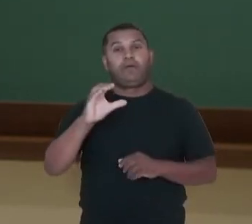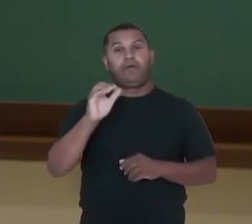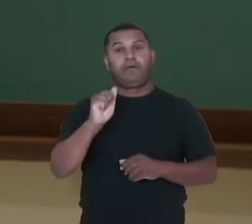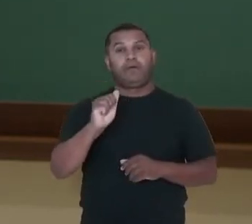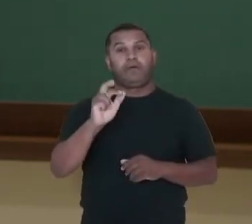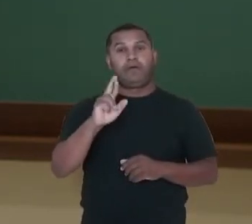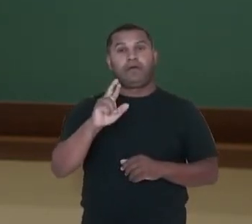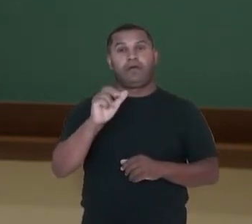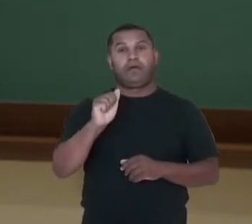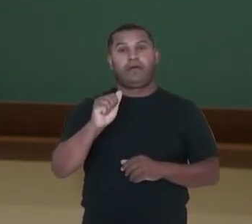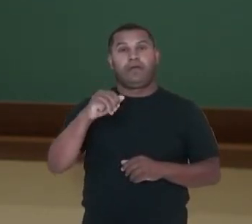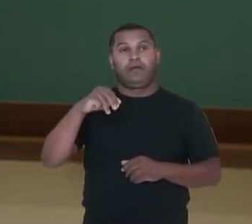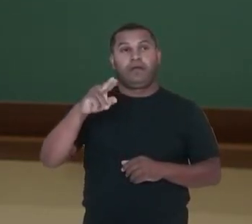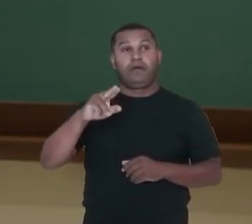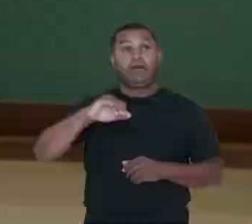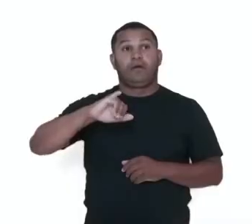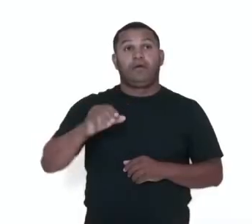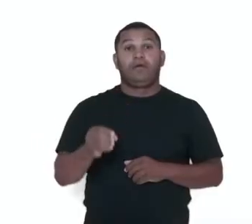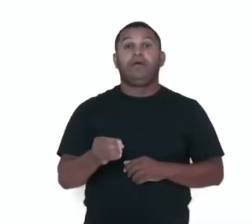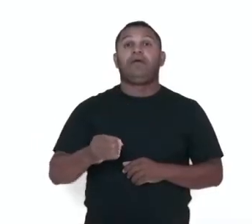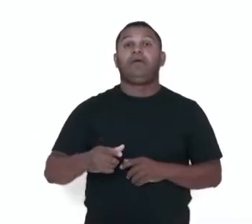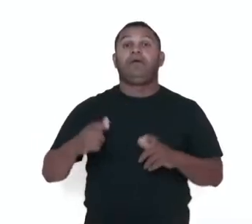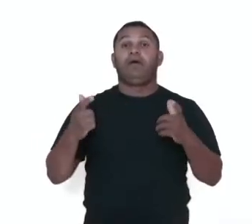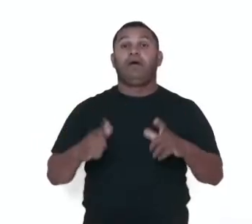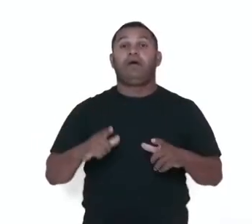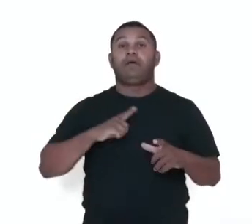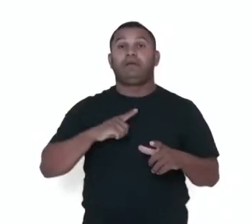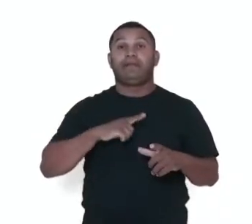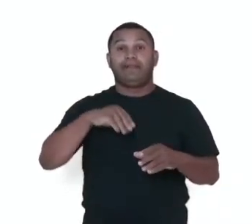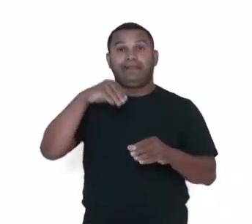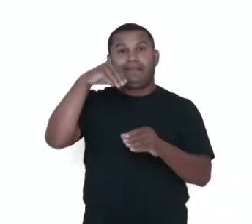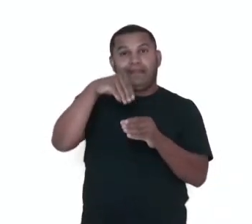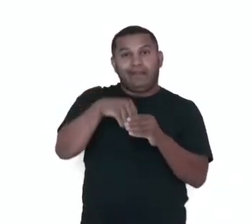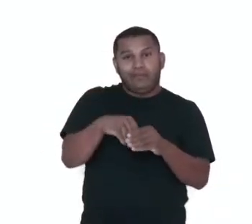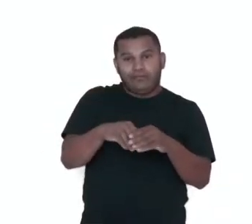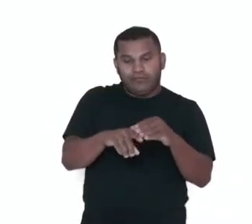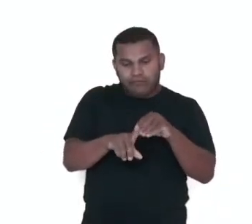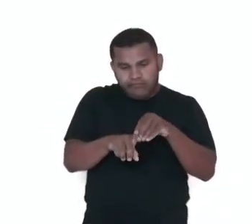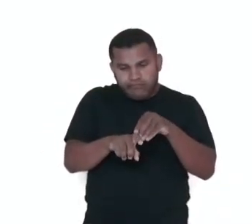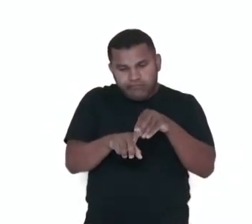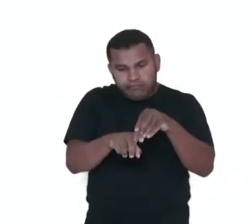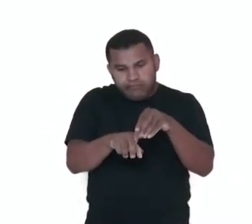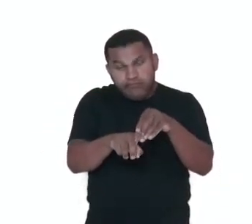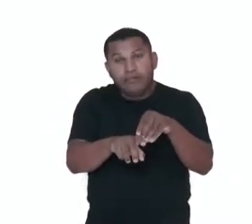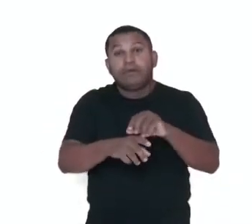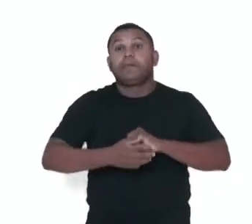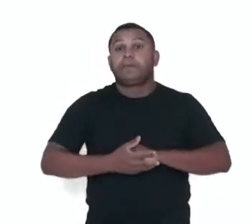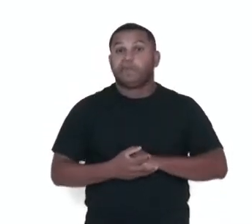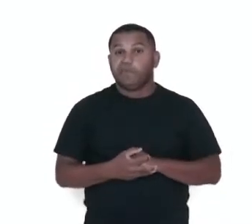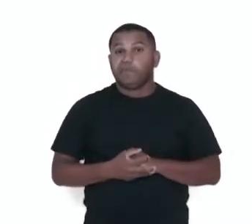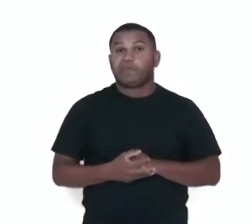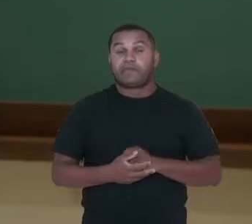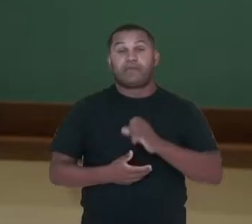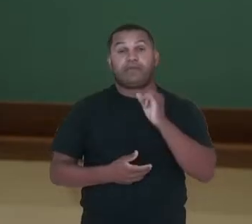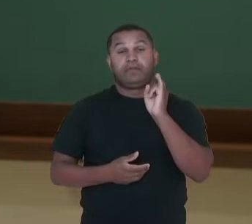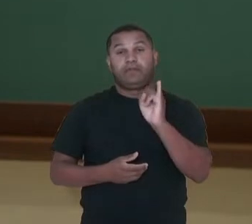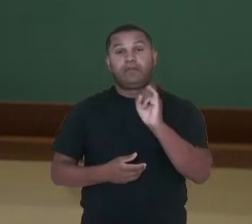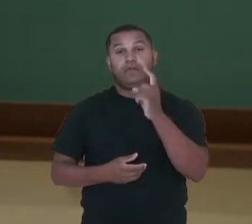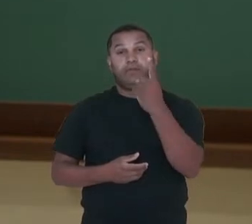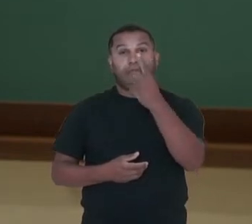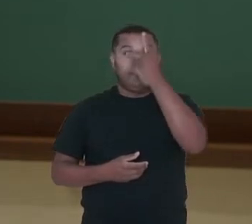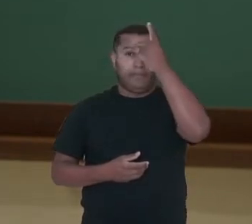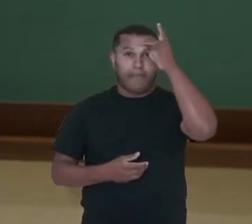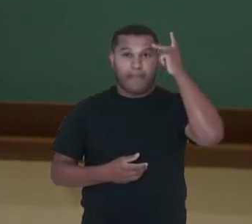dele desenvolver-se dentro de um caramujo. Então, se uma pessoa estiver infectada,